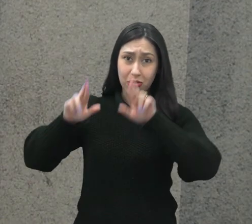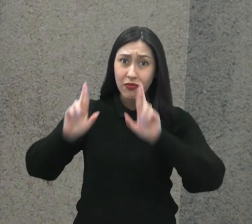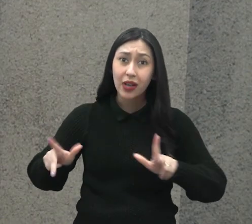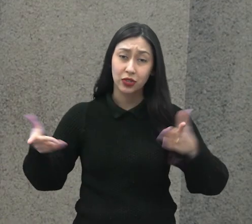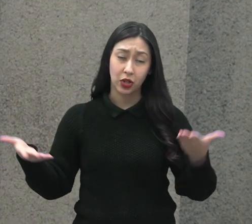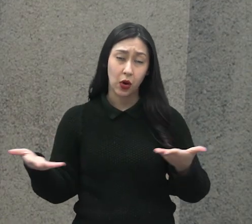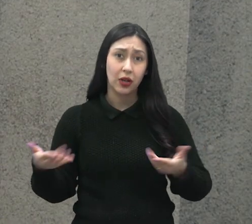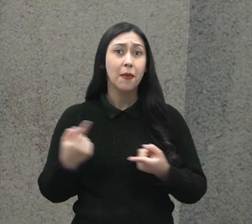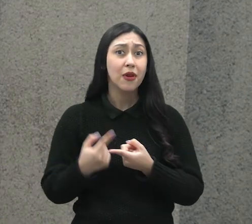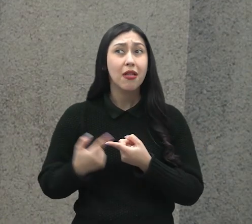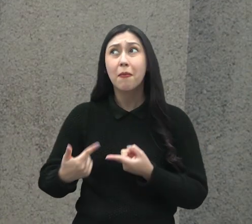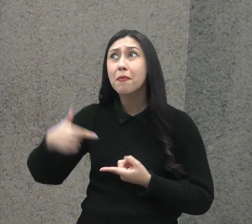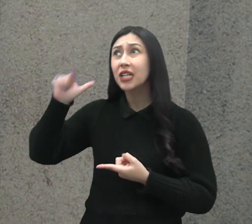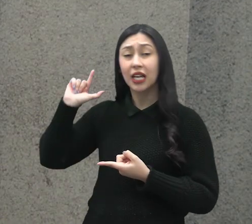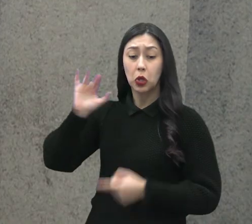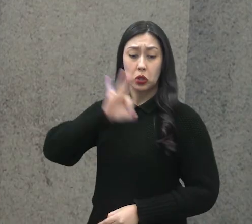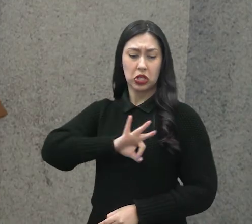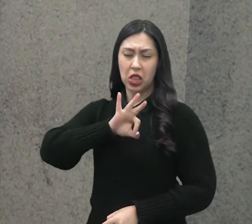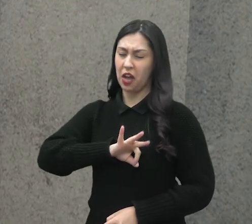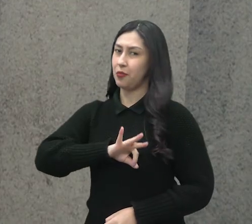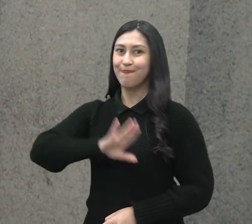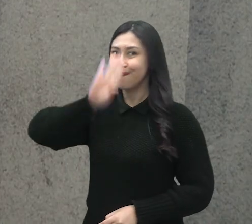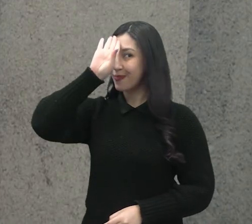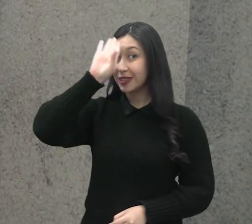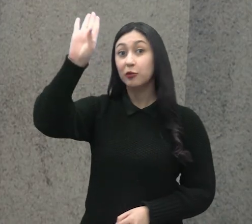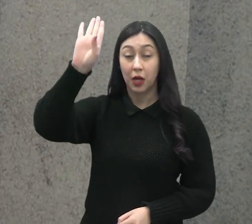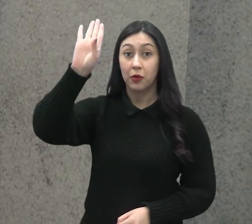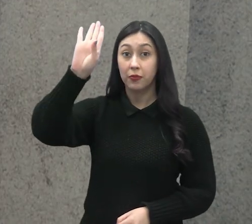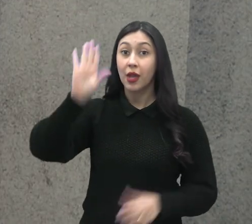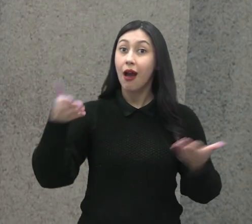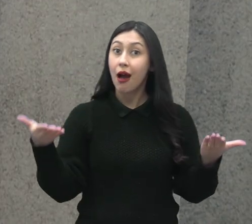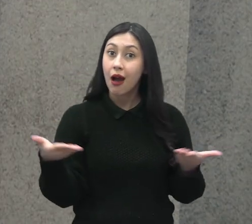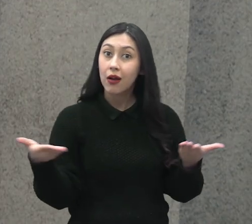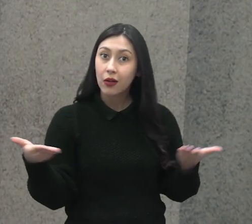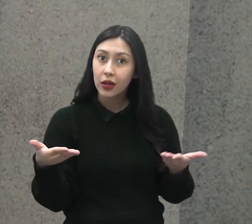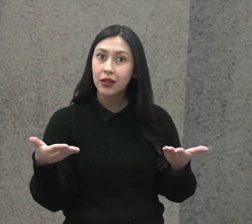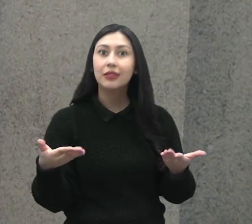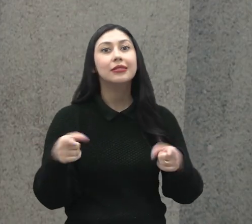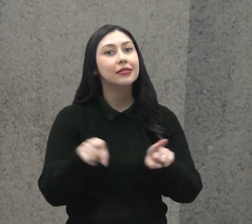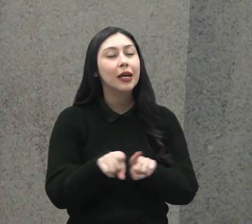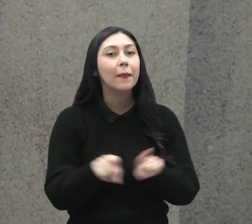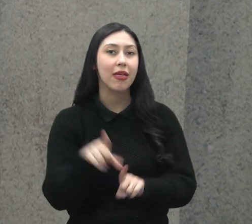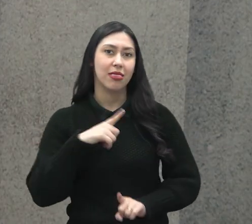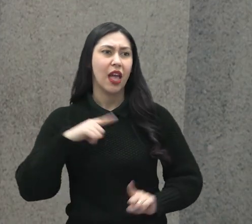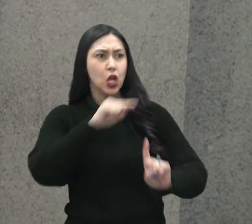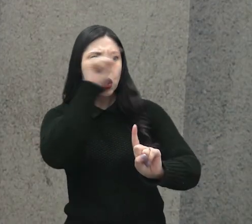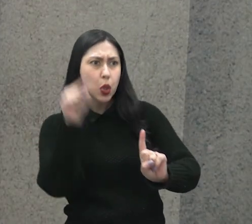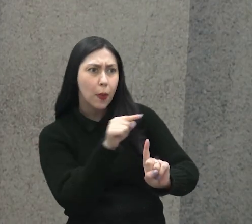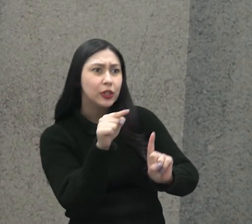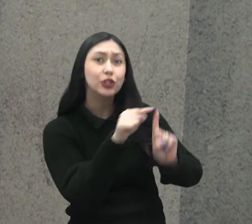Antes, salário e estabilidade eram o que mais importava. Agora, vocação e propósito são